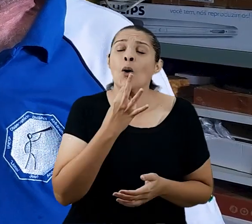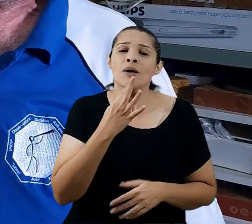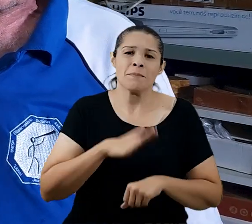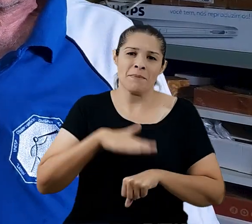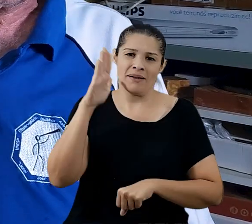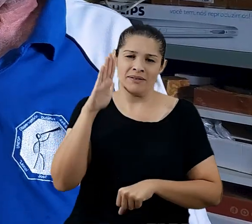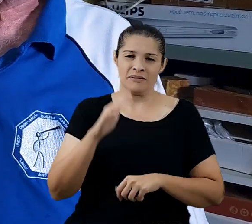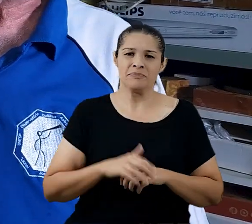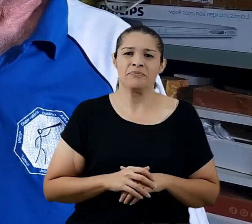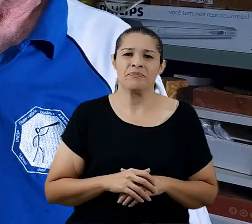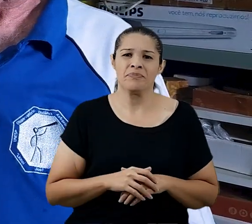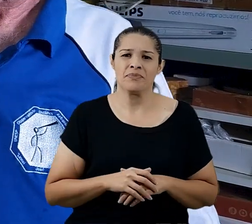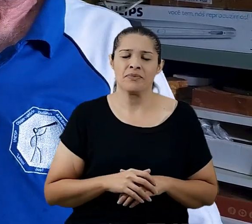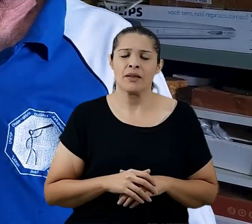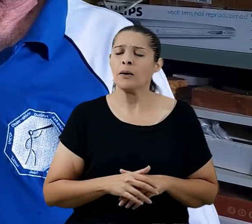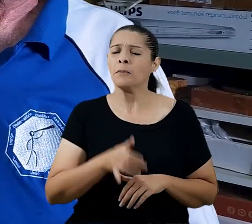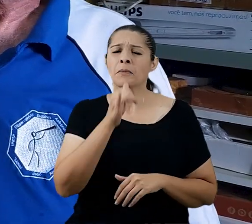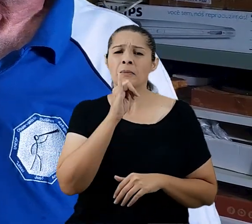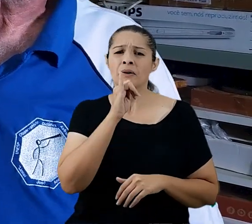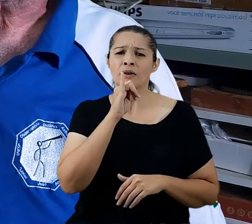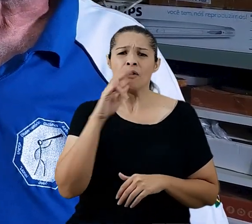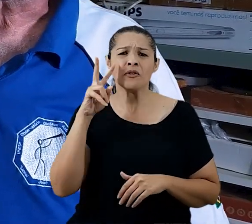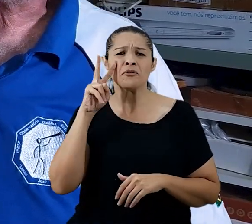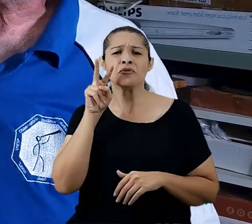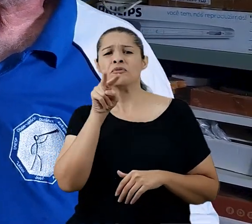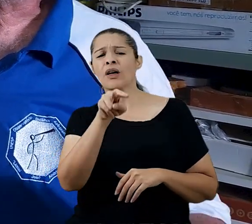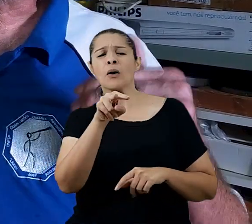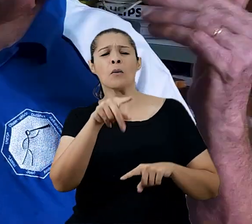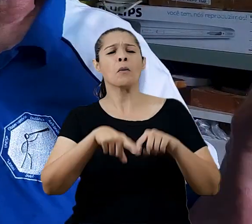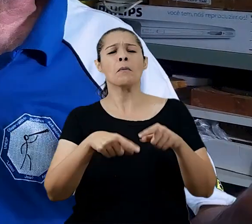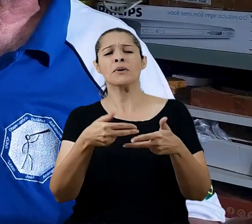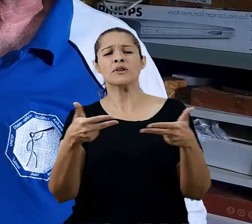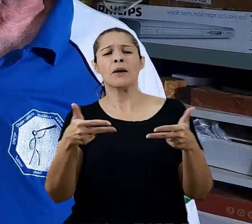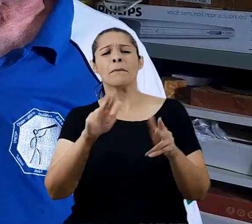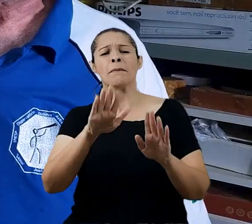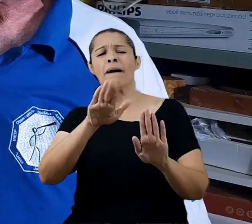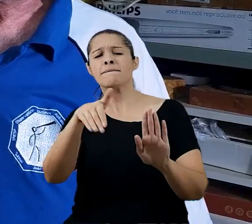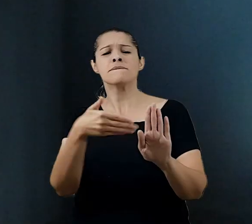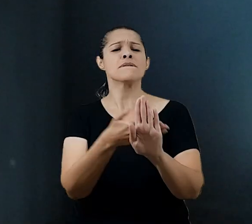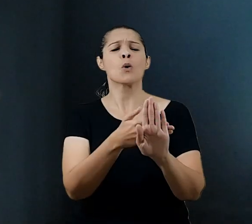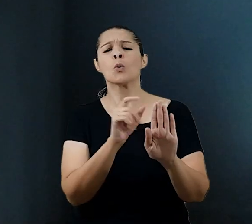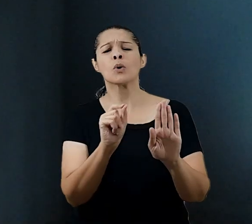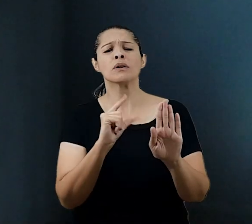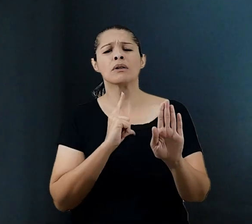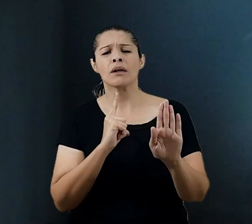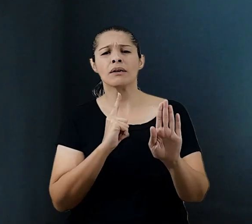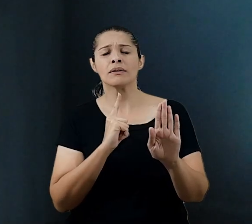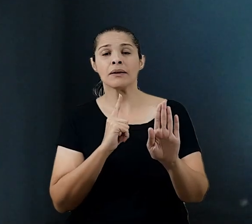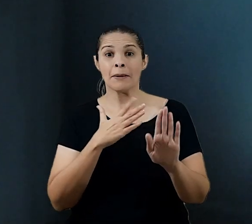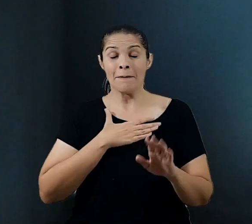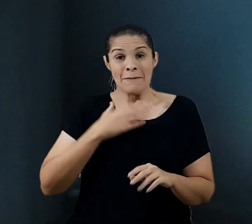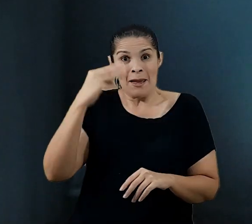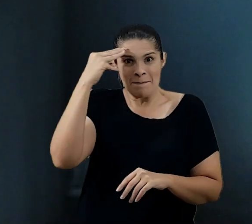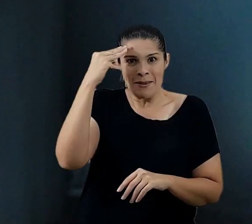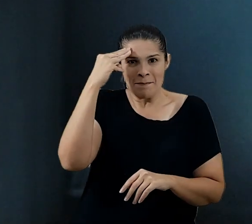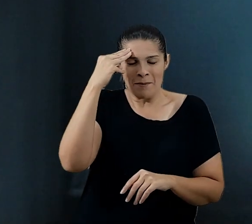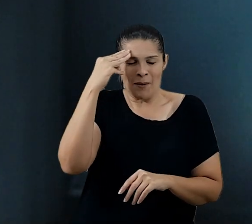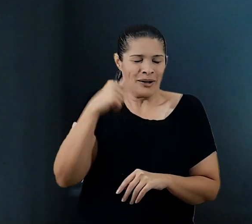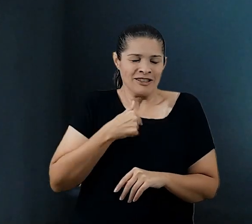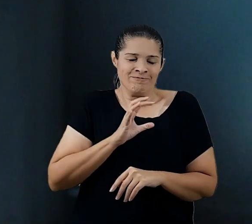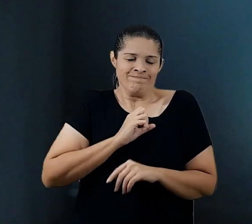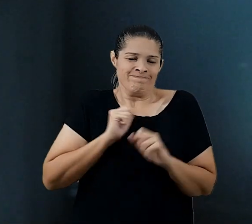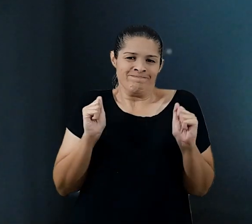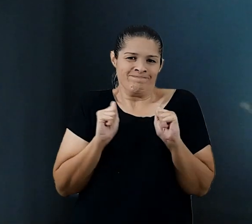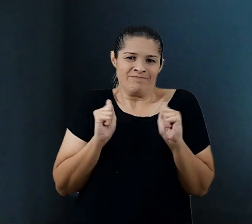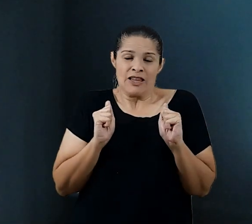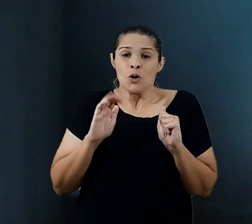a gente enxerga um objeto. Mas, pô, o que tem atrás daquele objeto? A minha memória favorita foi quando eu